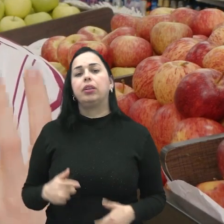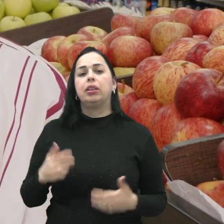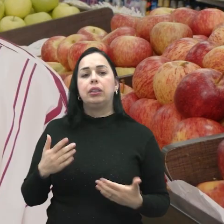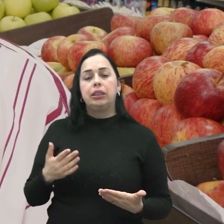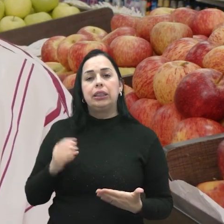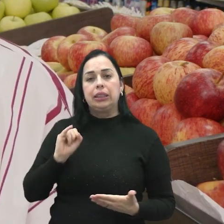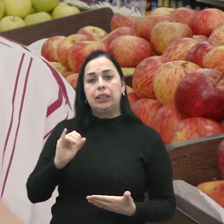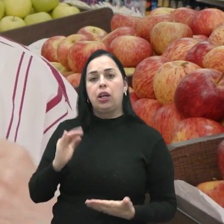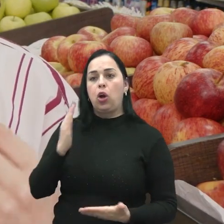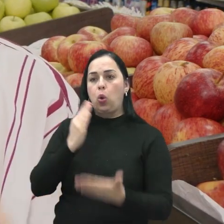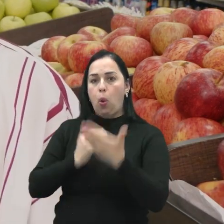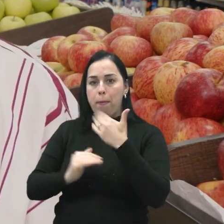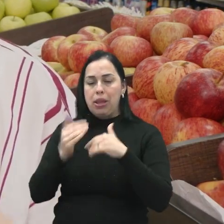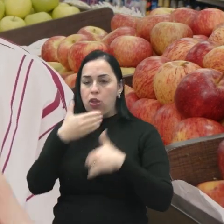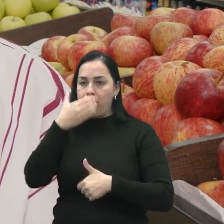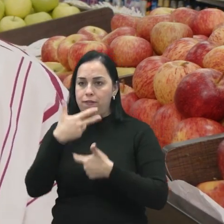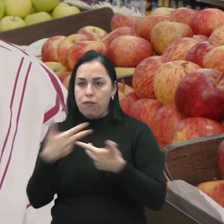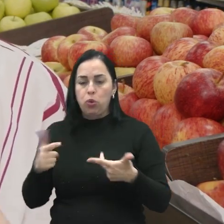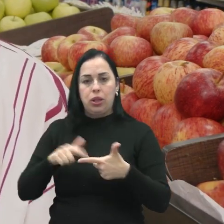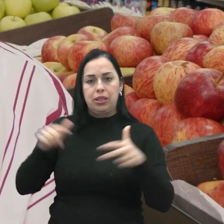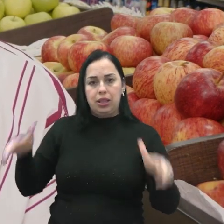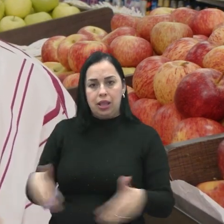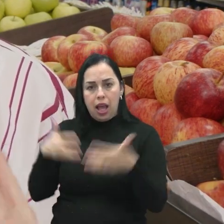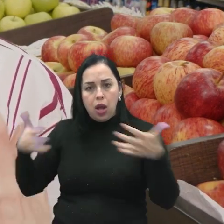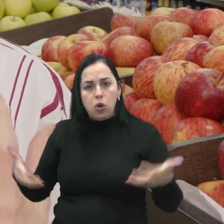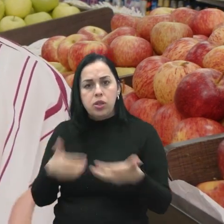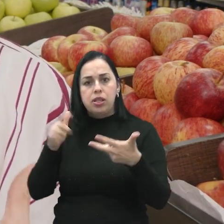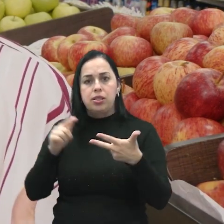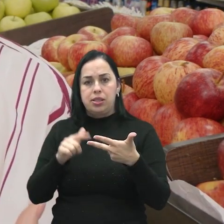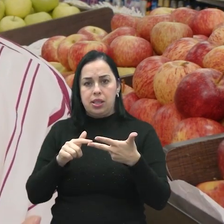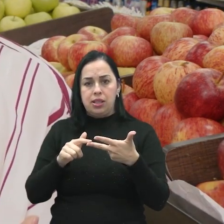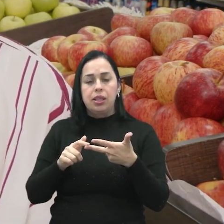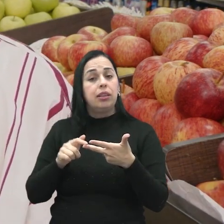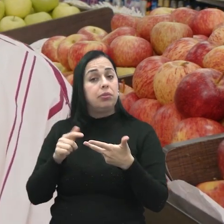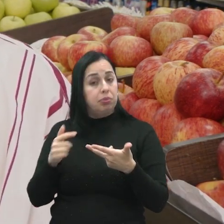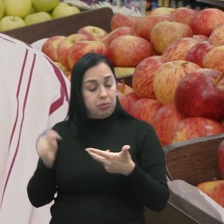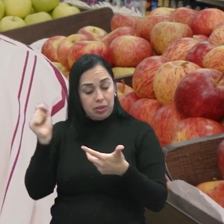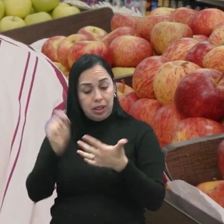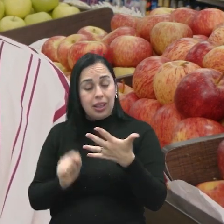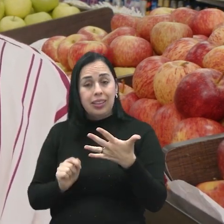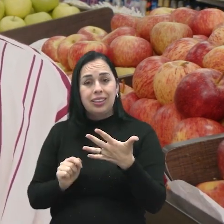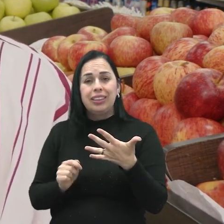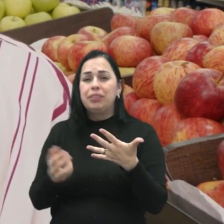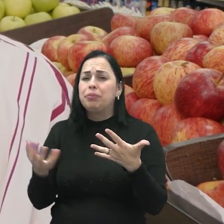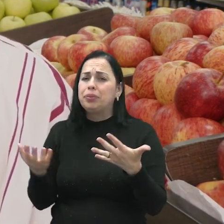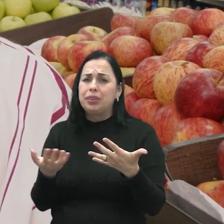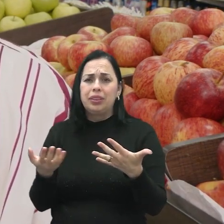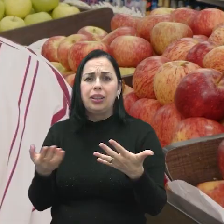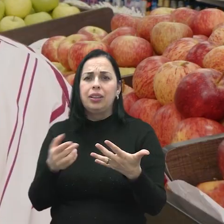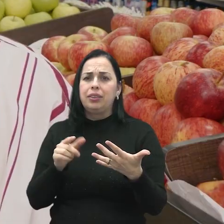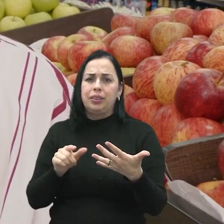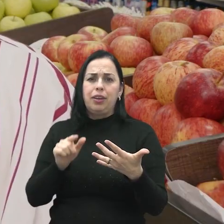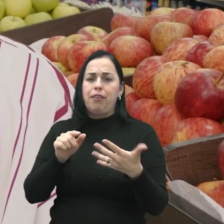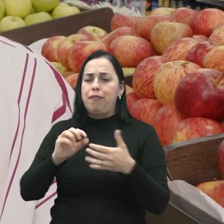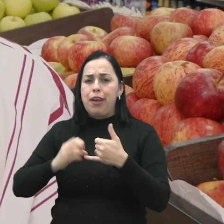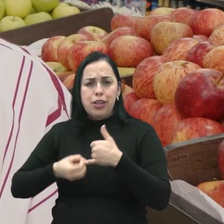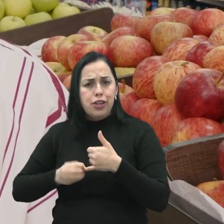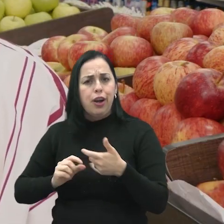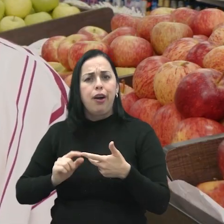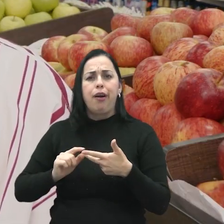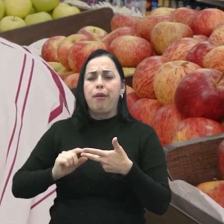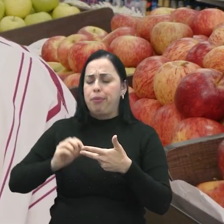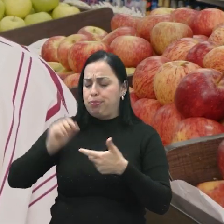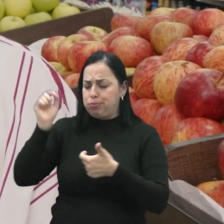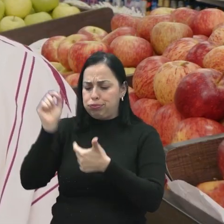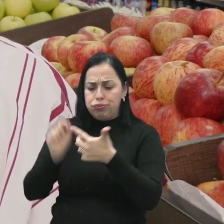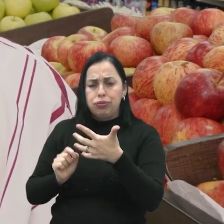nós consumimos frutas, verduras, legumes, sementes, leguminosas, que são feijões, grão